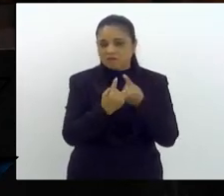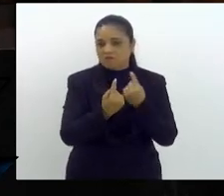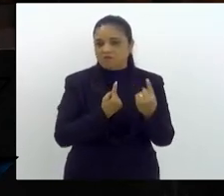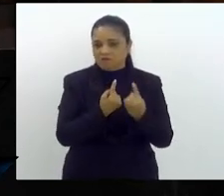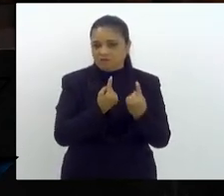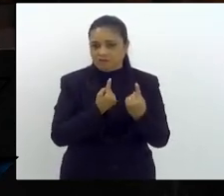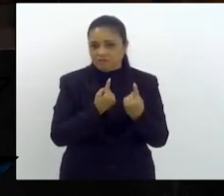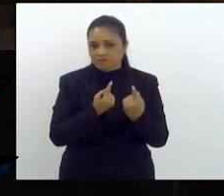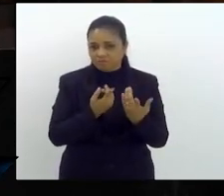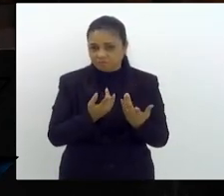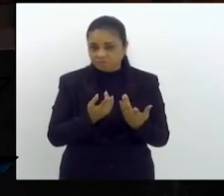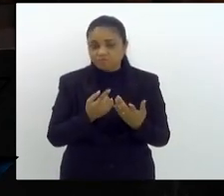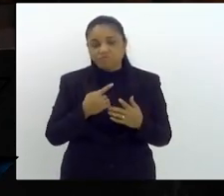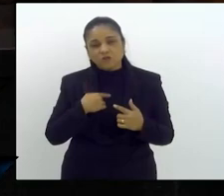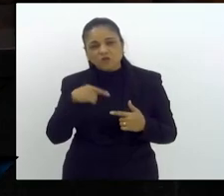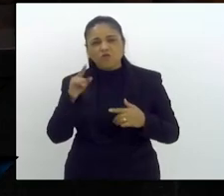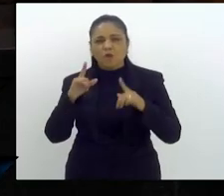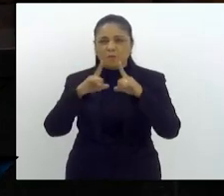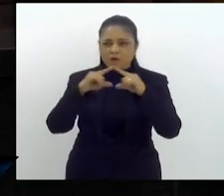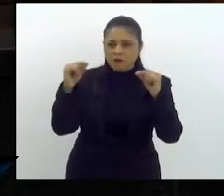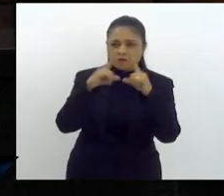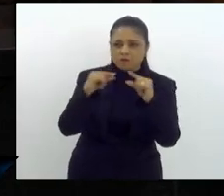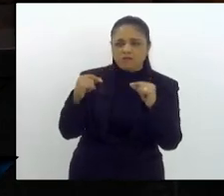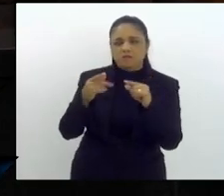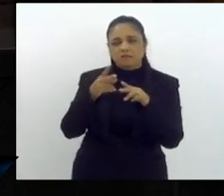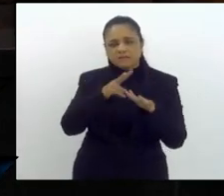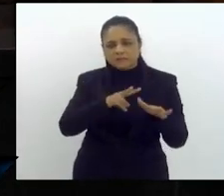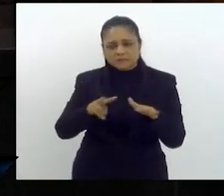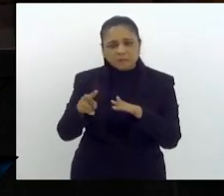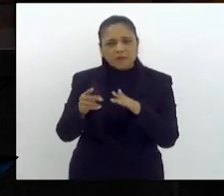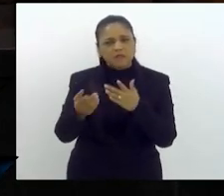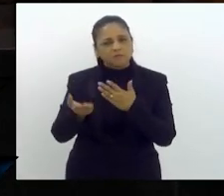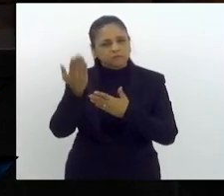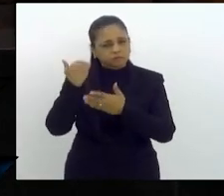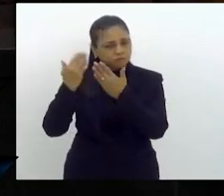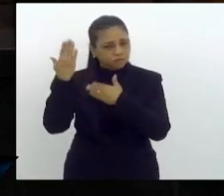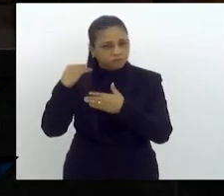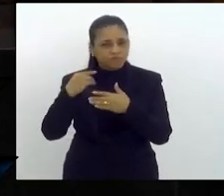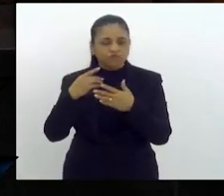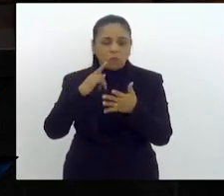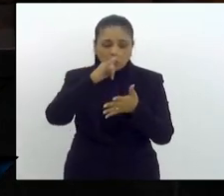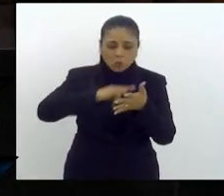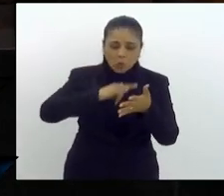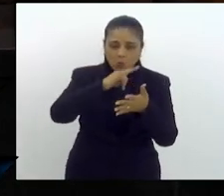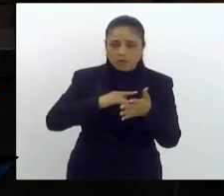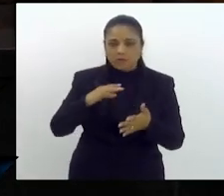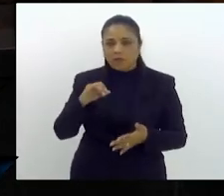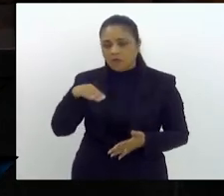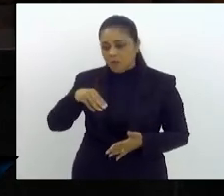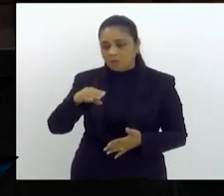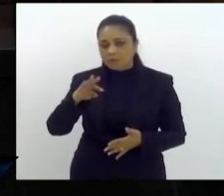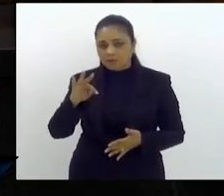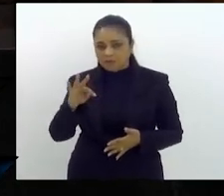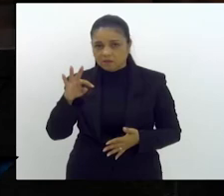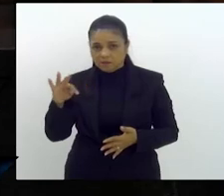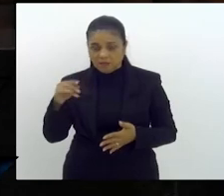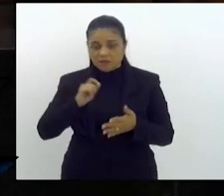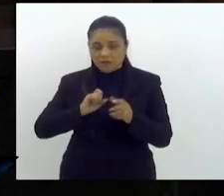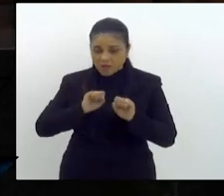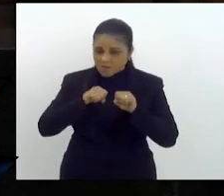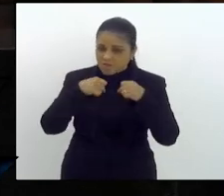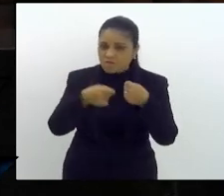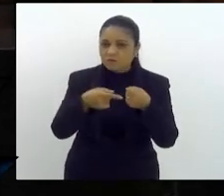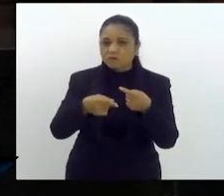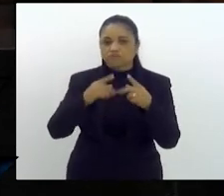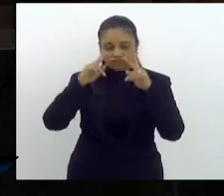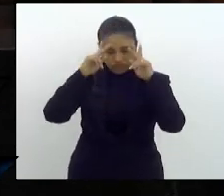a gente foi até Brasília eu estive lá algumas semanas atrás protocolei um documento na ANTT reforçando o que o centro defesa